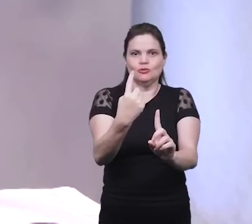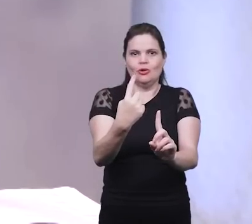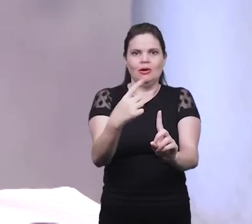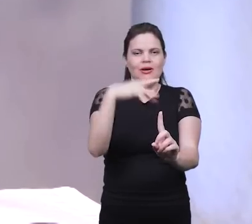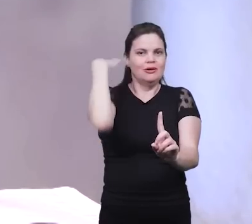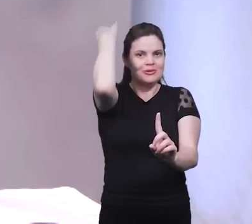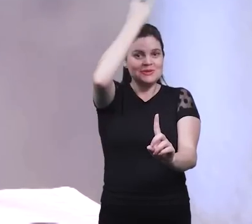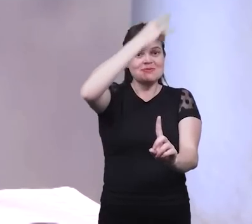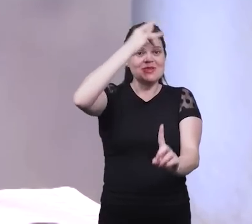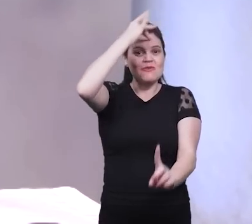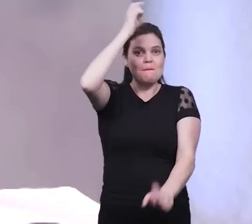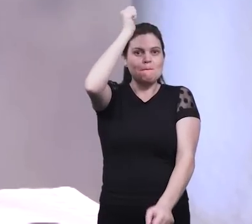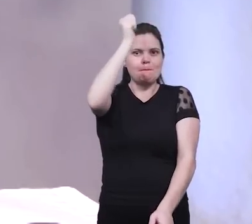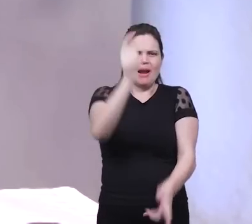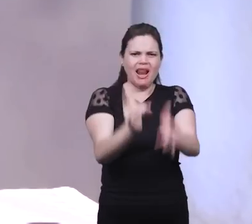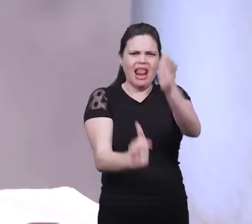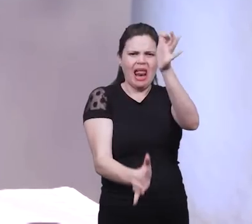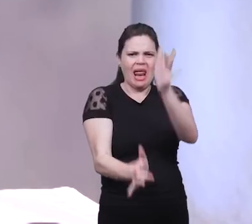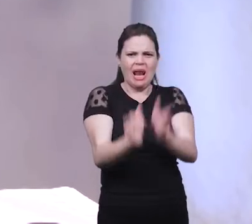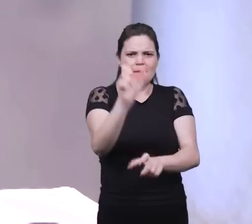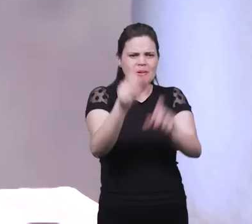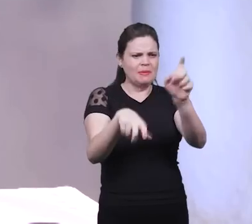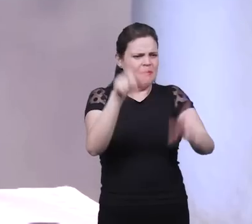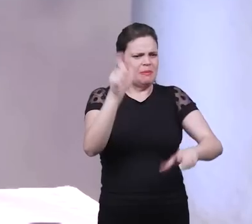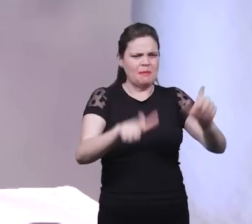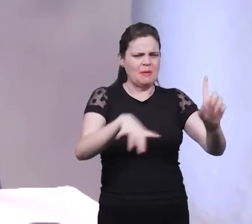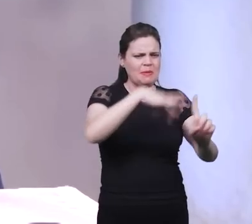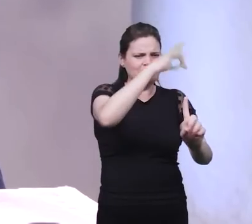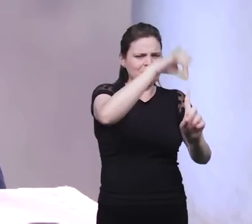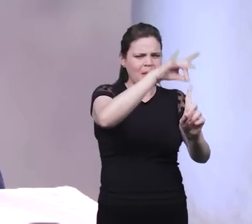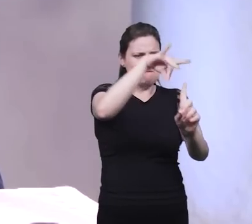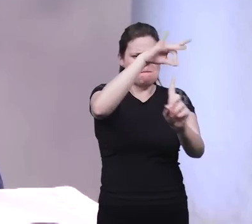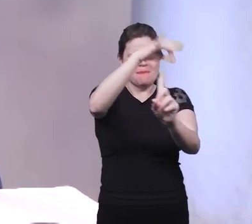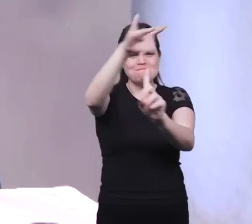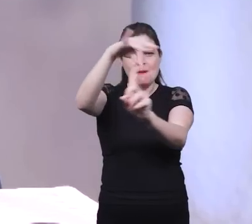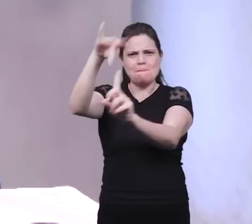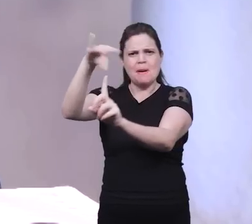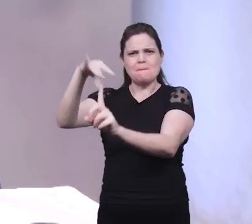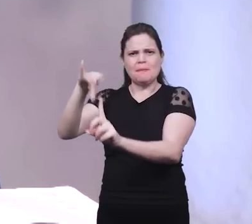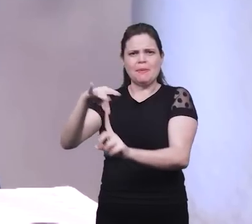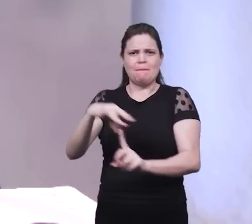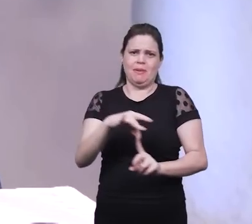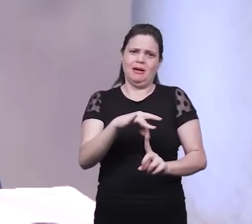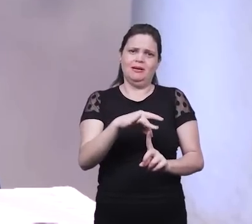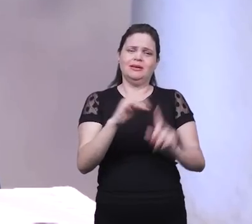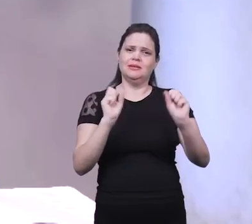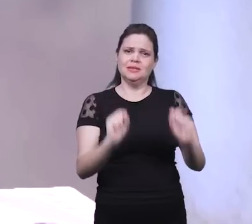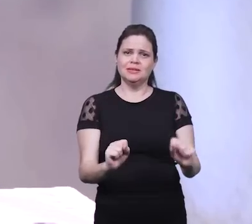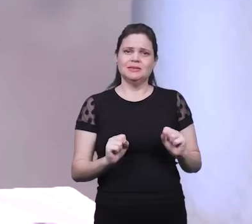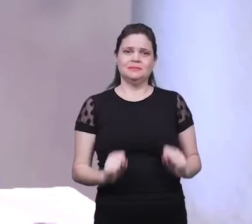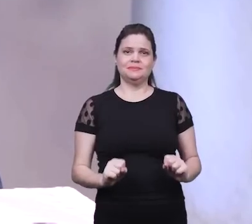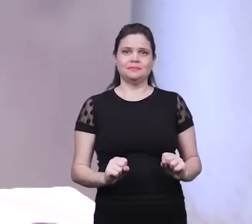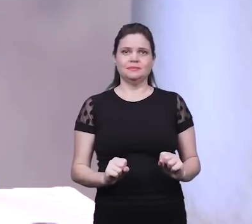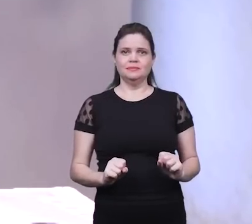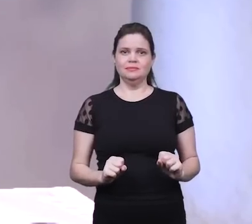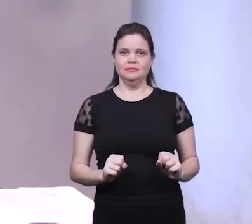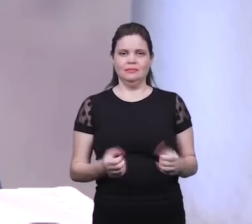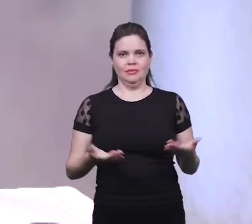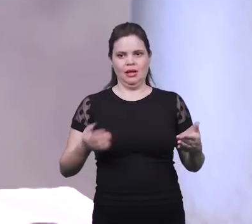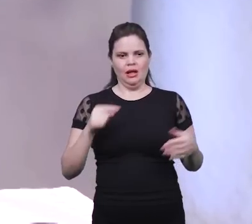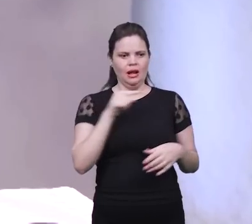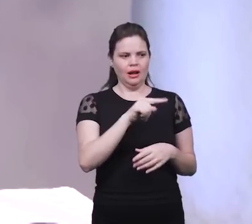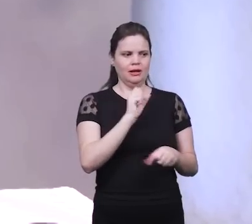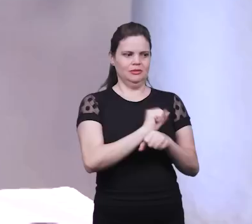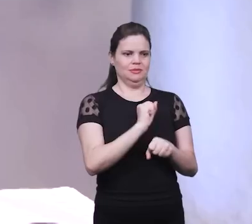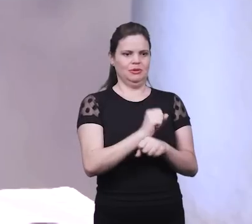a oportunidade hoje é para cada um. Não só aquele homem esperando 38 anos. Hoje você não precisa esperar tanto